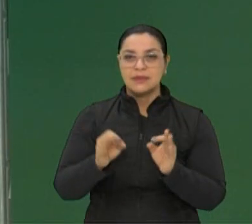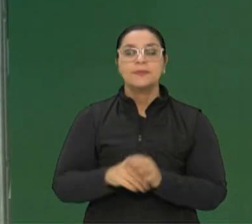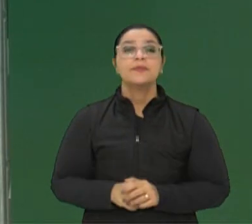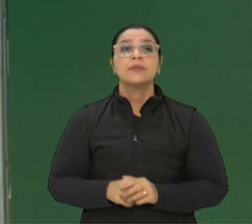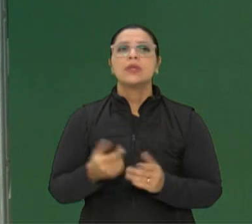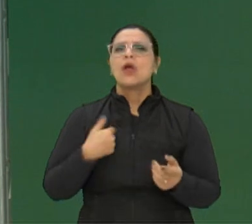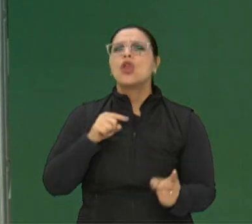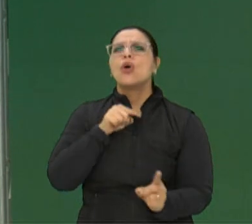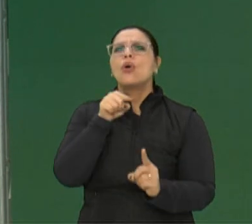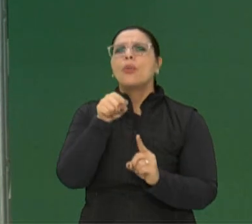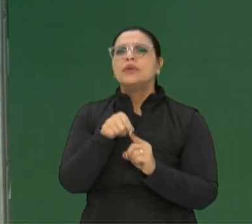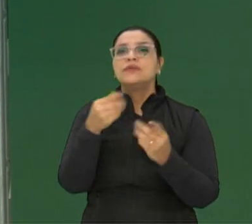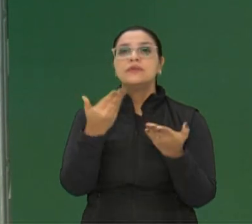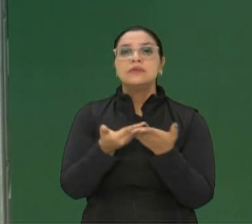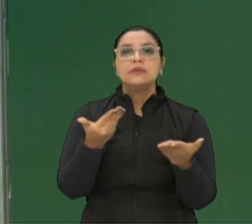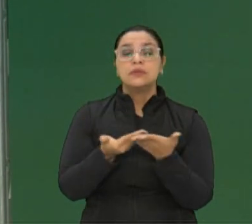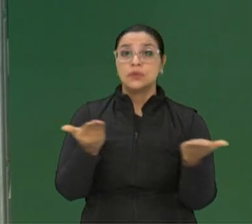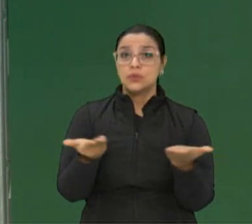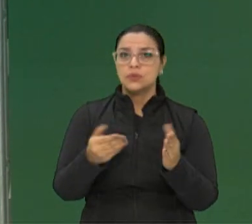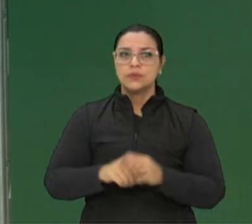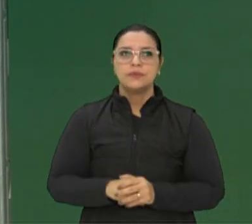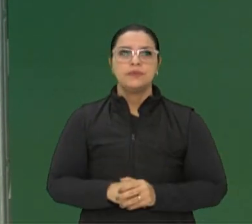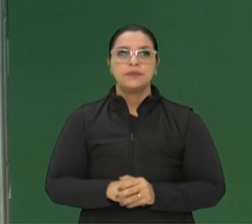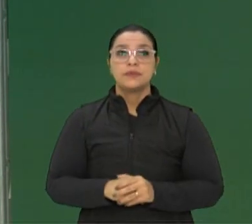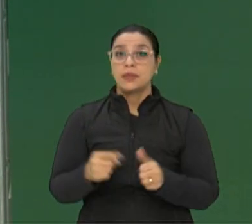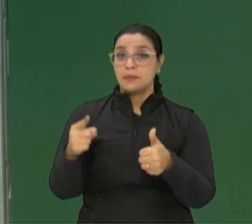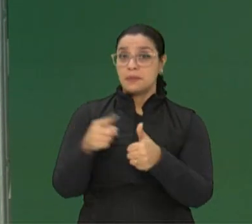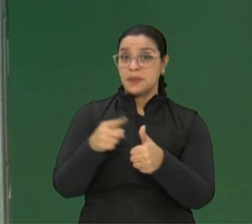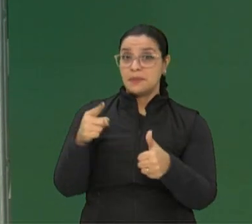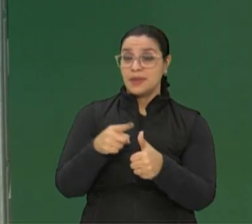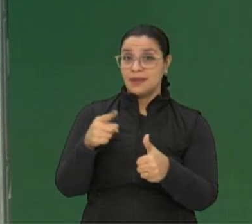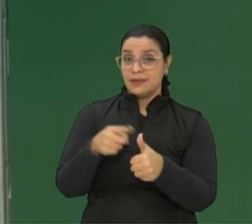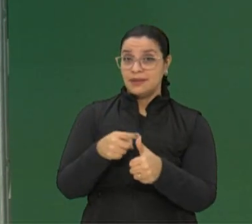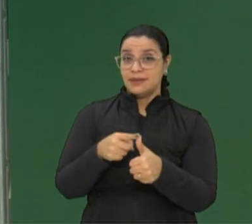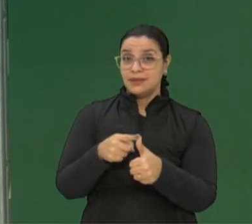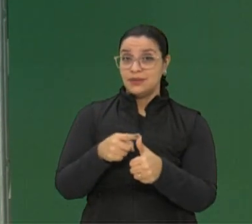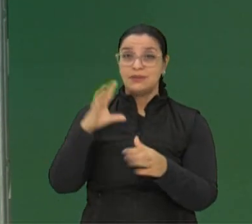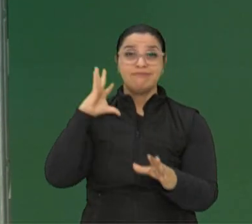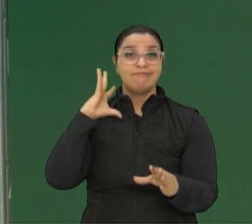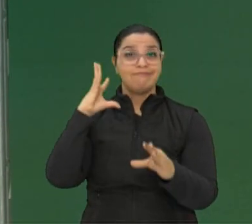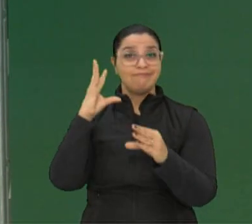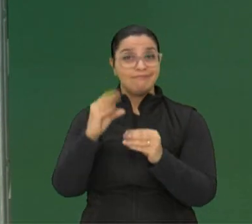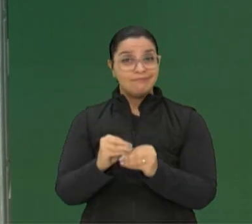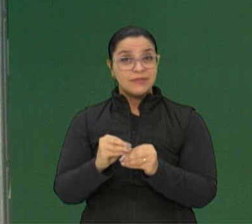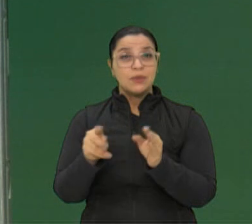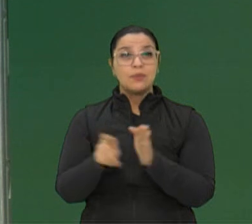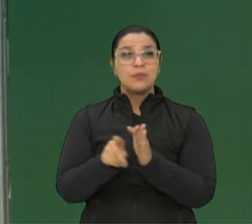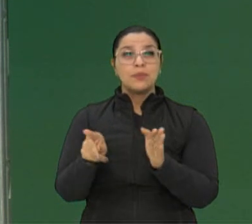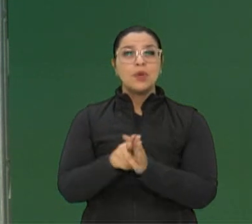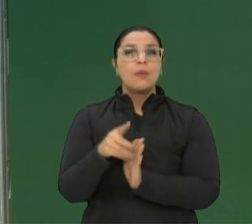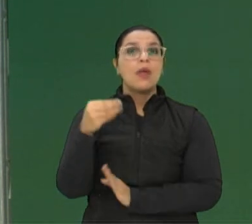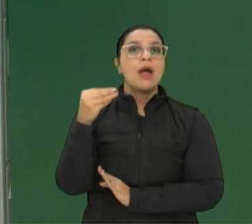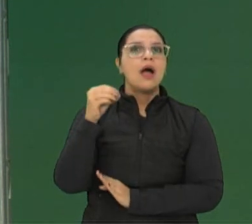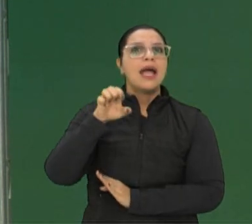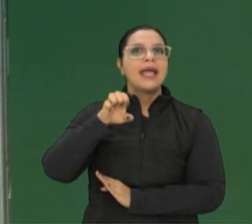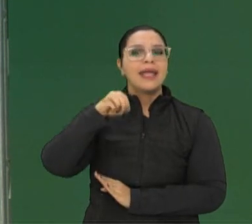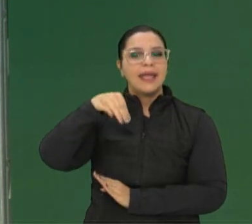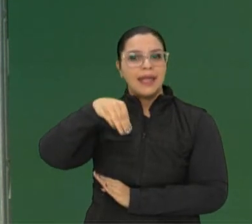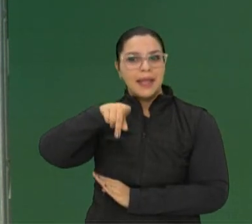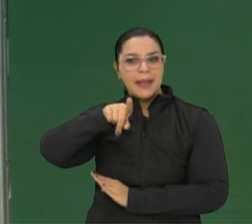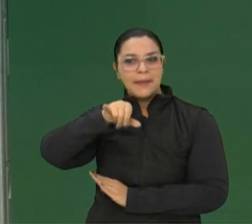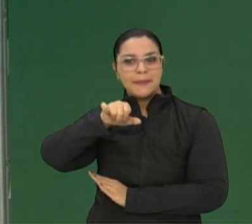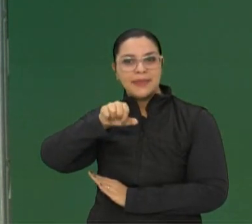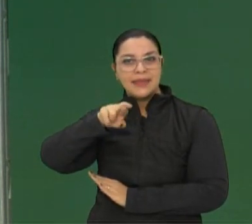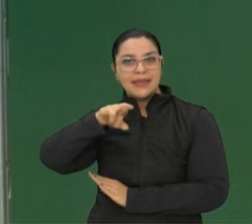Então, objetivos da nossa aula hoje aqui, galera. Primeiro objetivo, revisar o empirismo do David Hume, né?